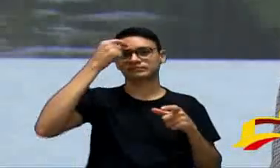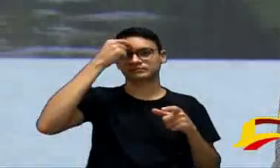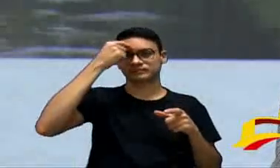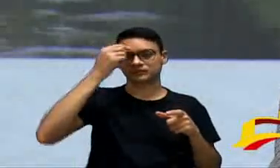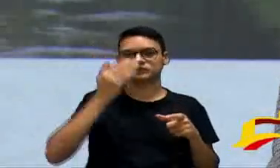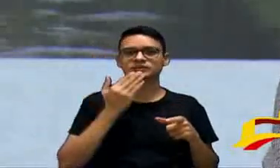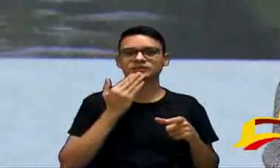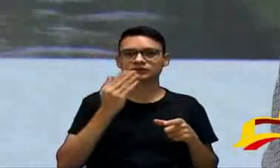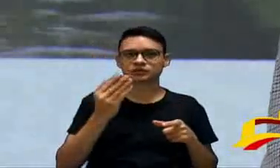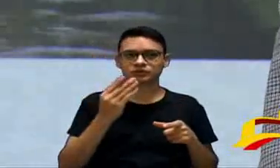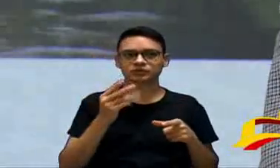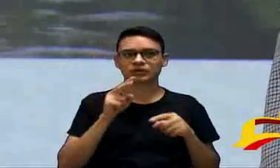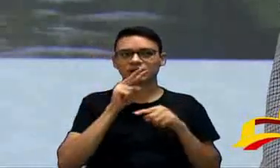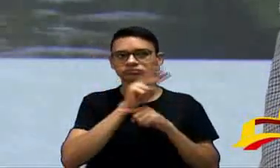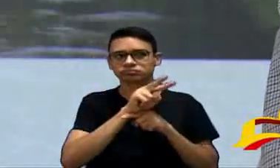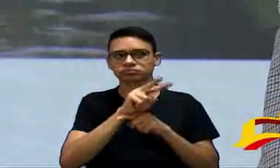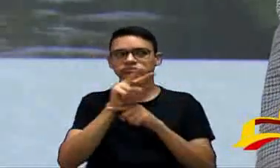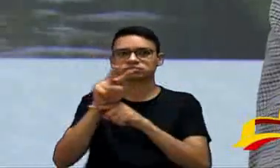para a cidade inteirinha.